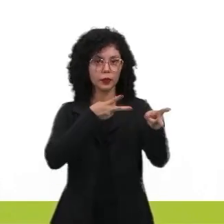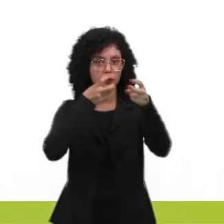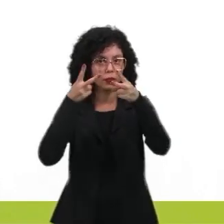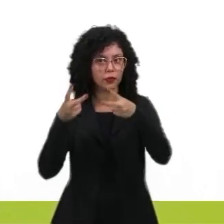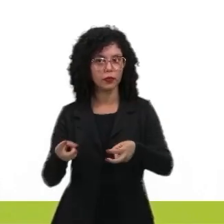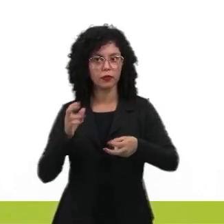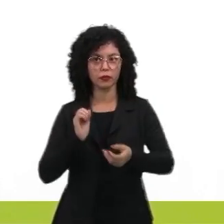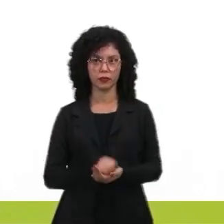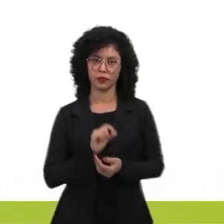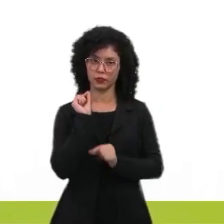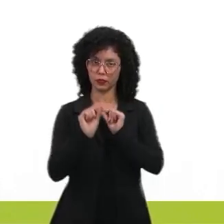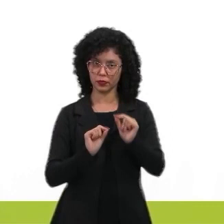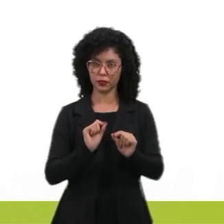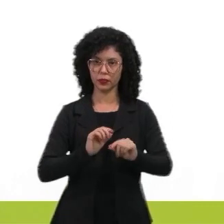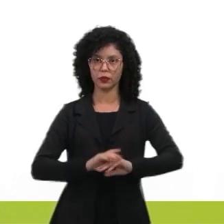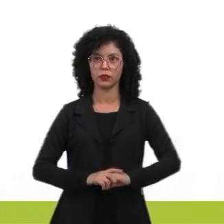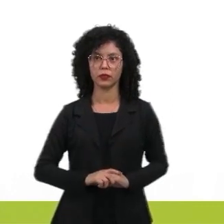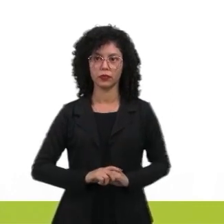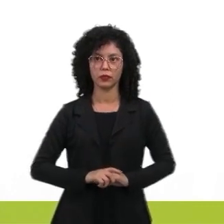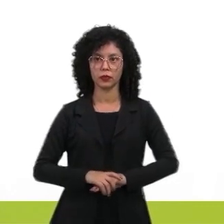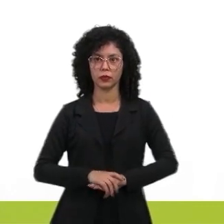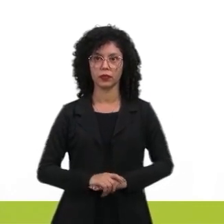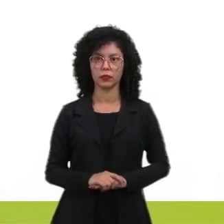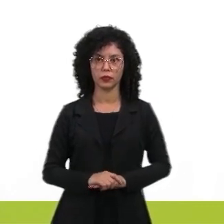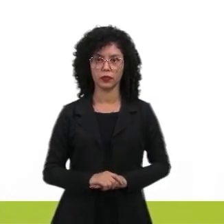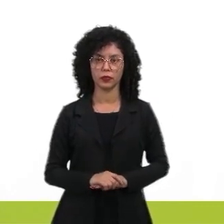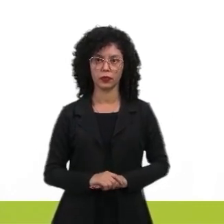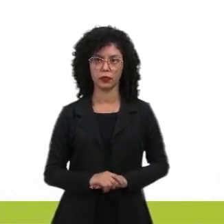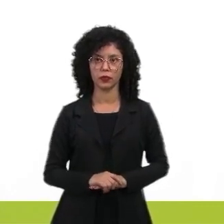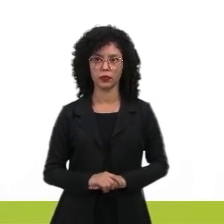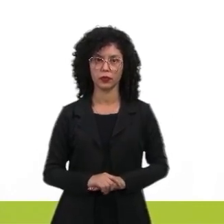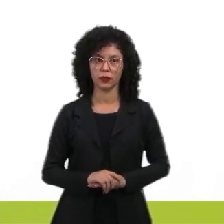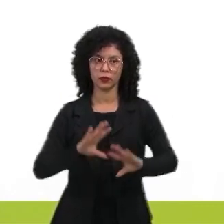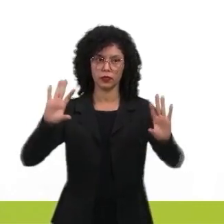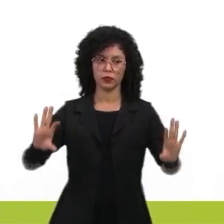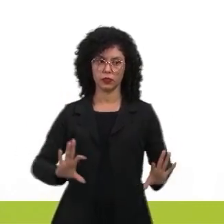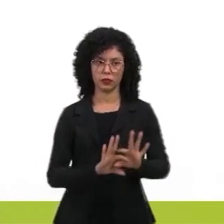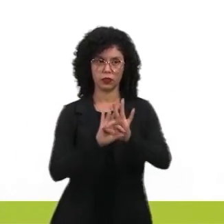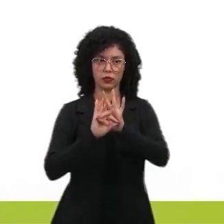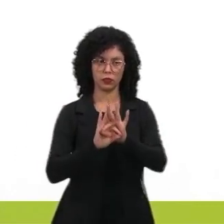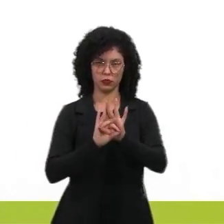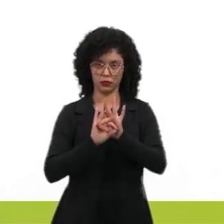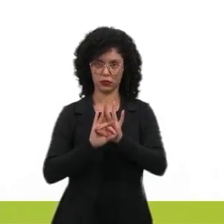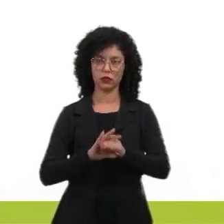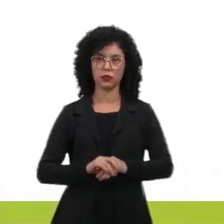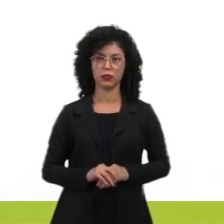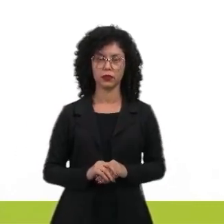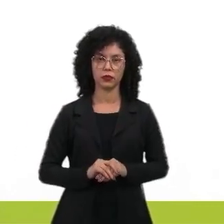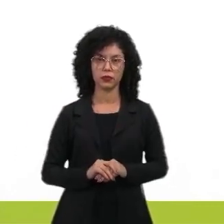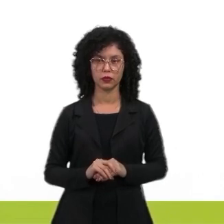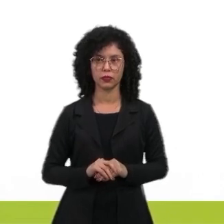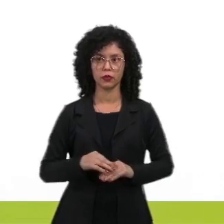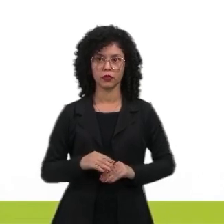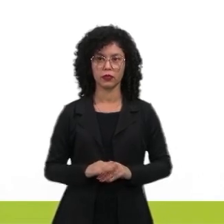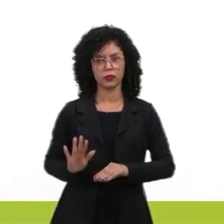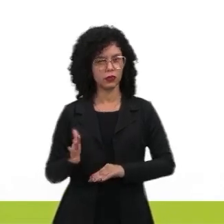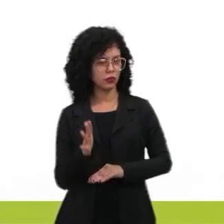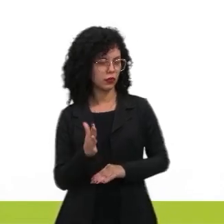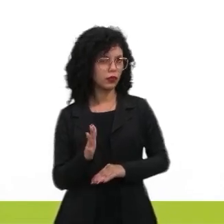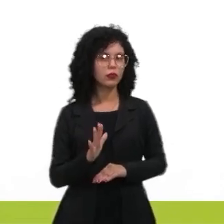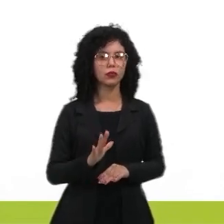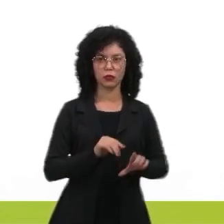está na escala de. Aí você vai para o cálculo rápido lá, ó. Você tem uma relação de aproximação